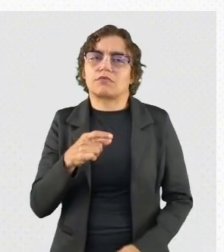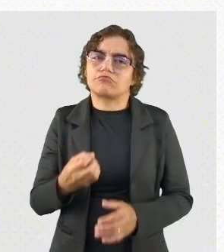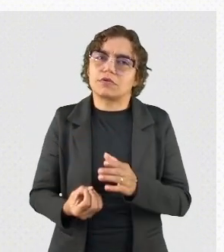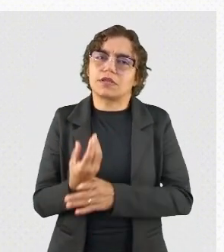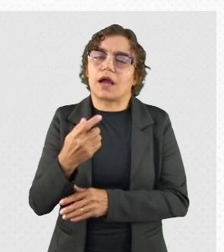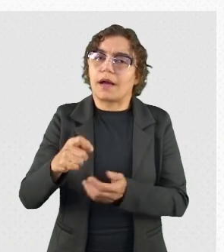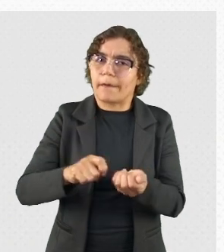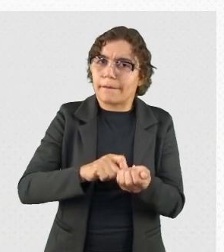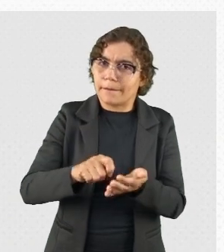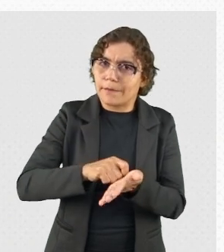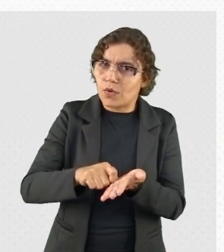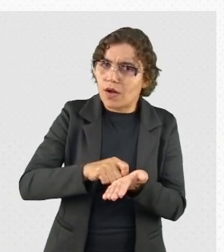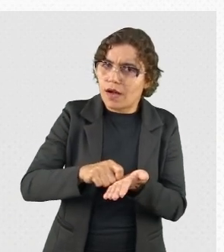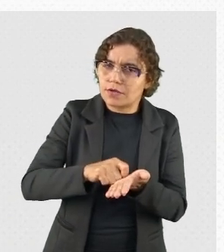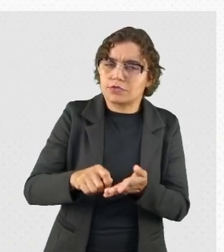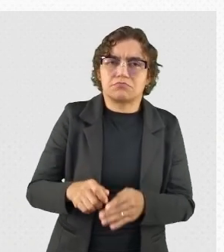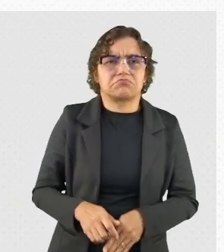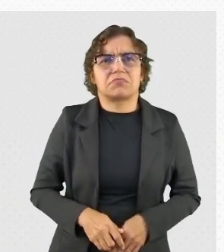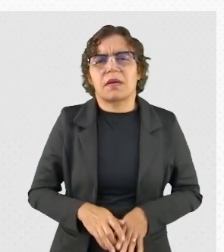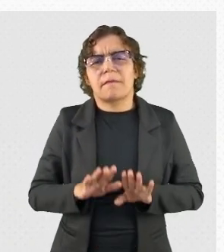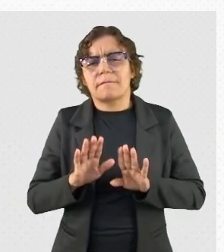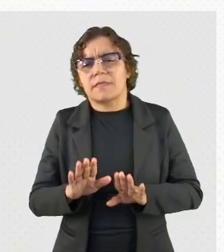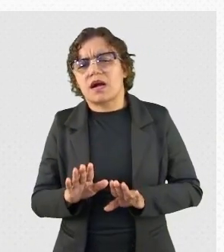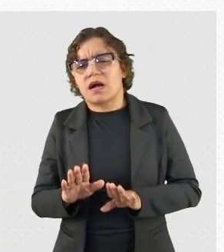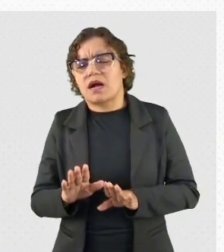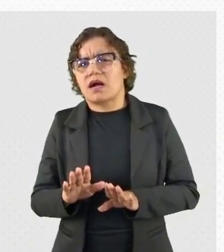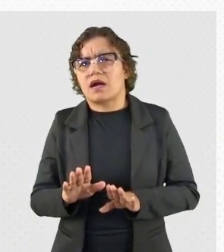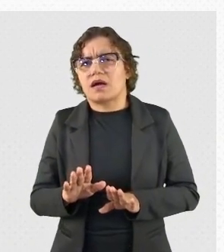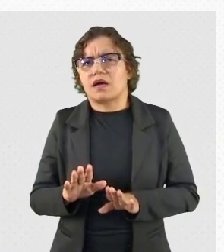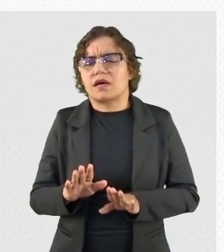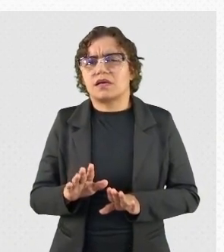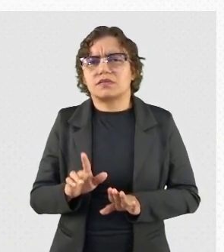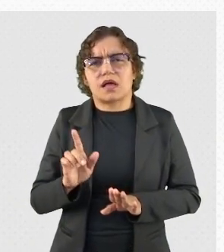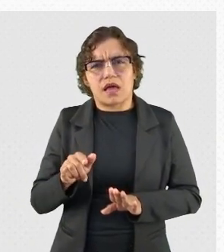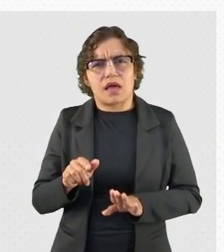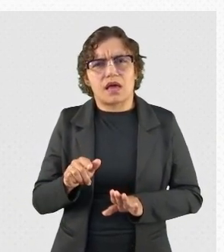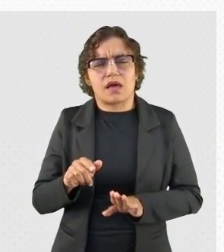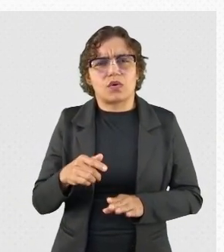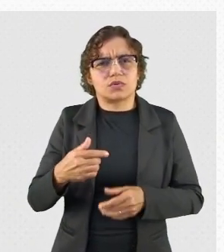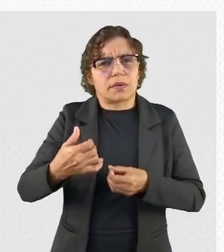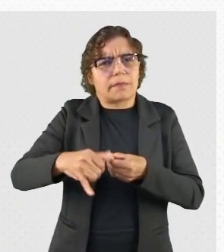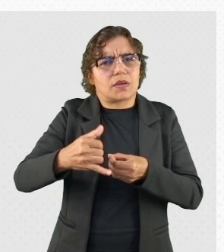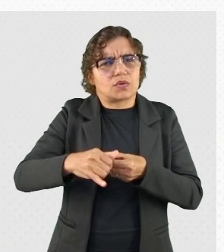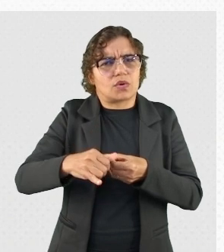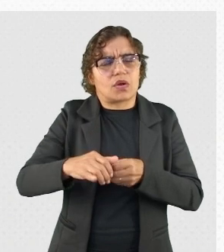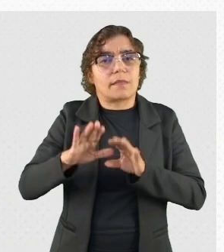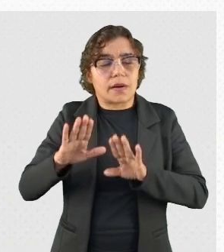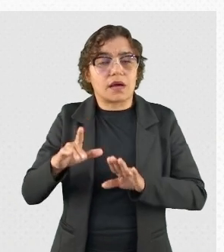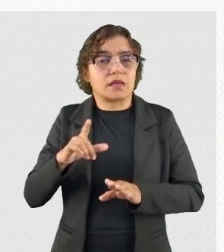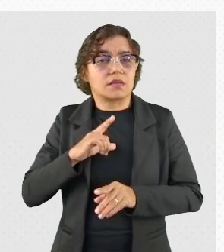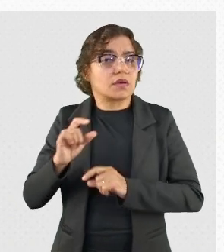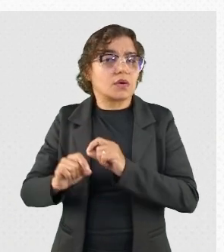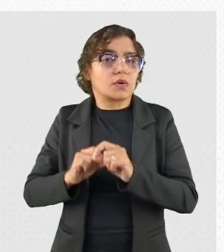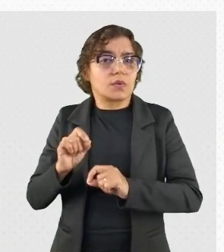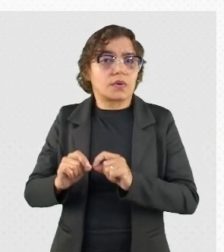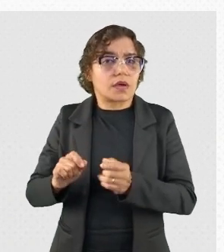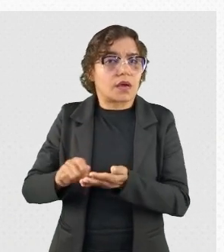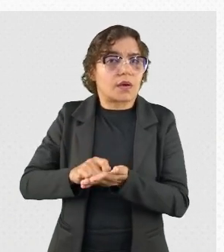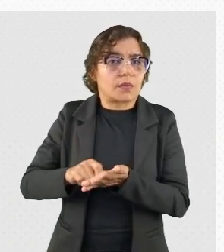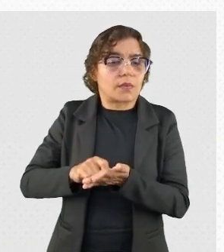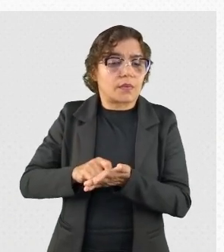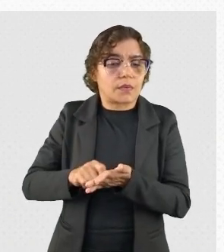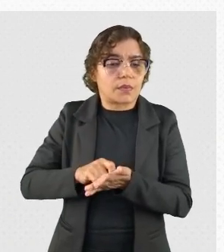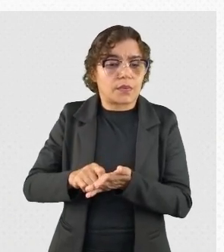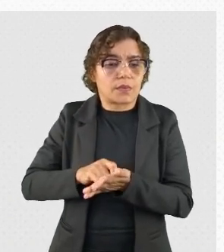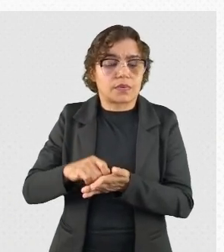para a produção da borracha. Mas borracha é fabricada pelo petróleo? Sim, mas nesse momento aqui você tem essa borracha que é fabricada a partir dos